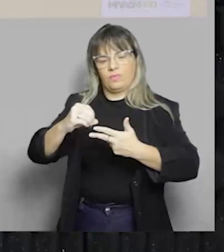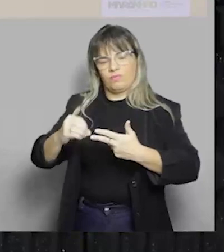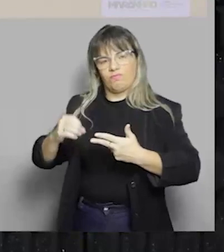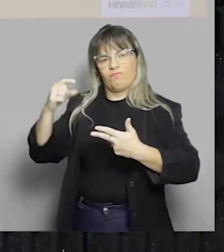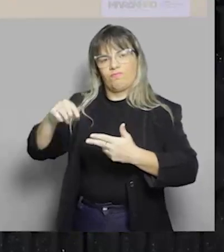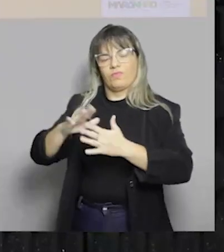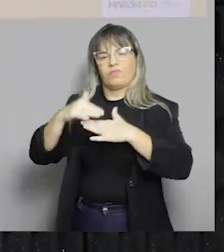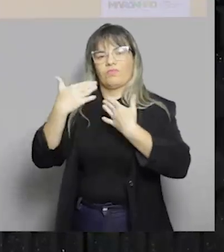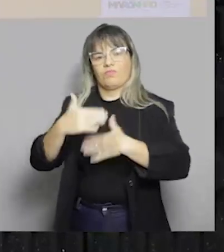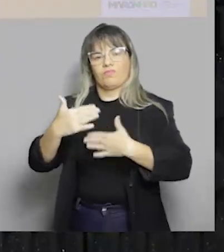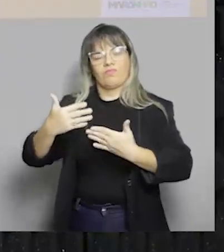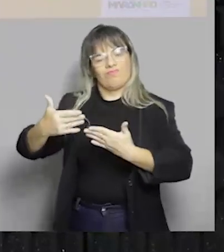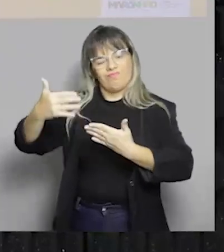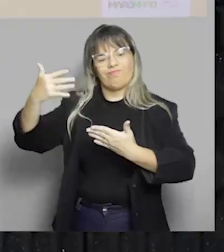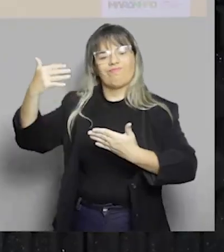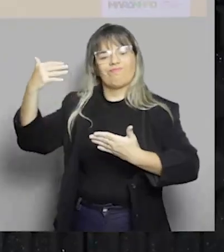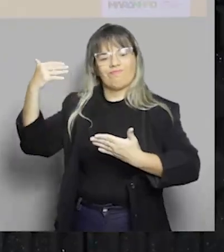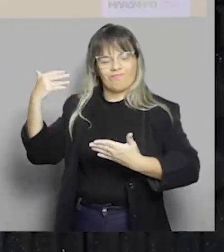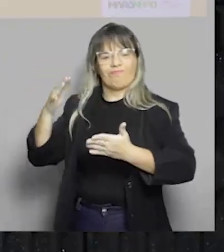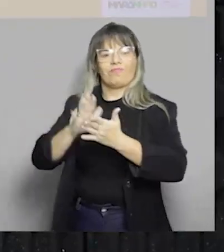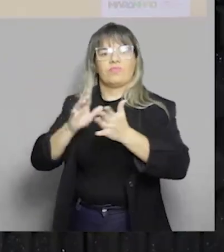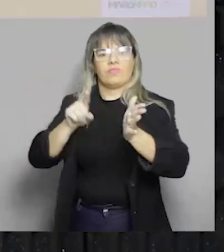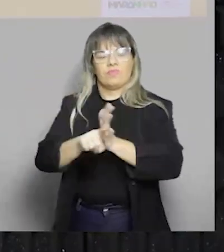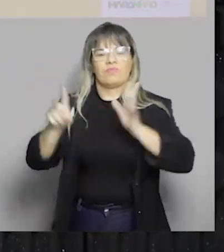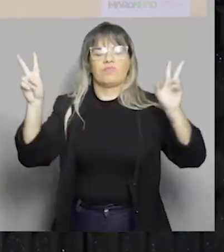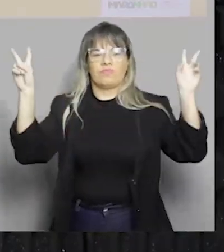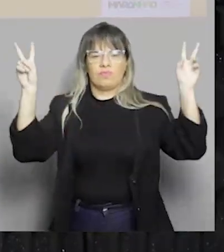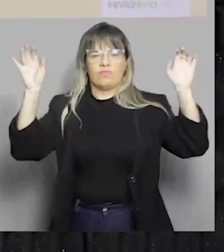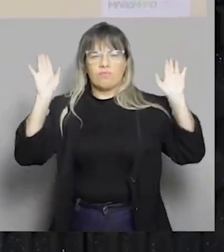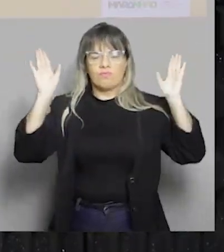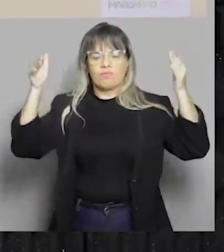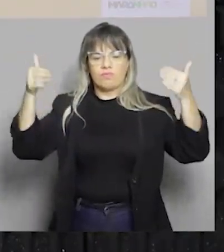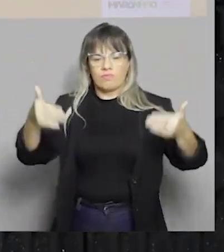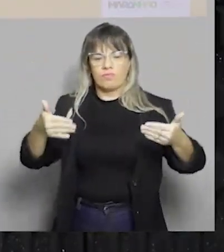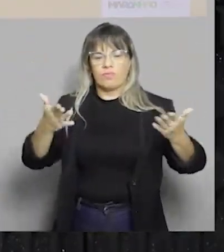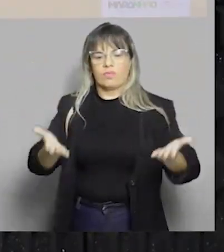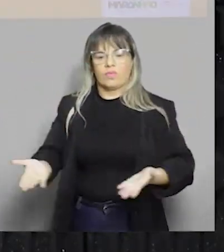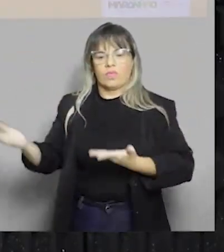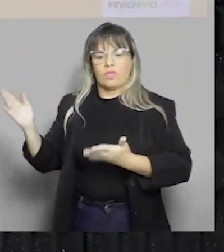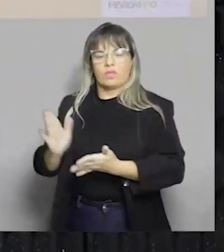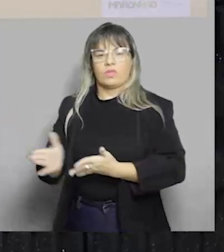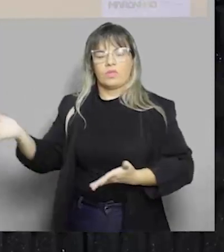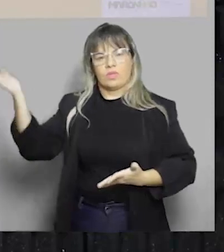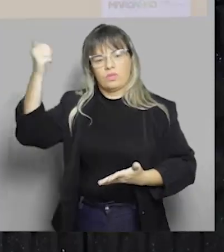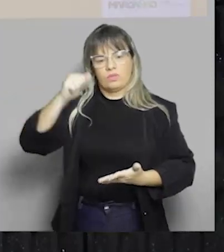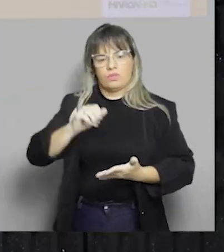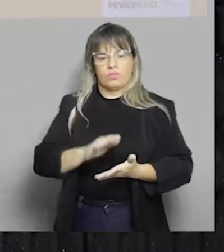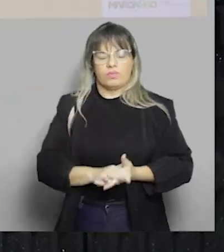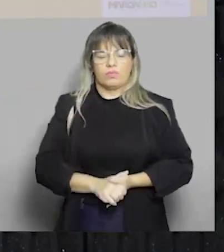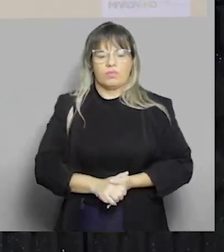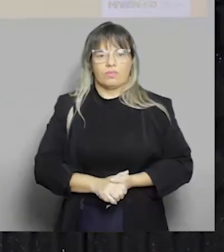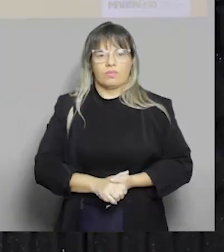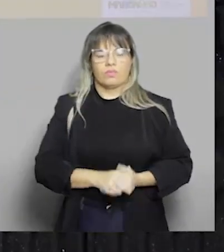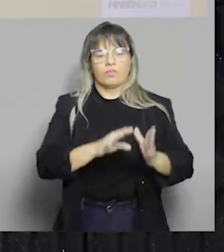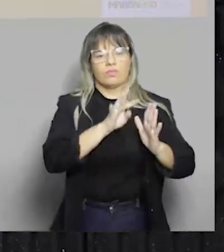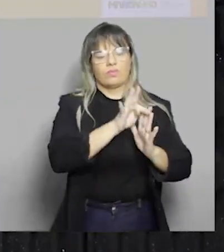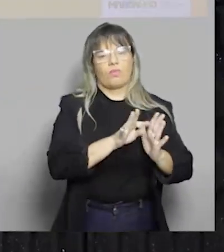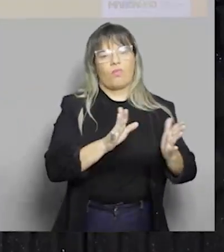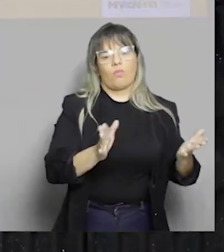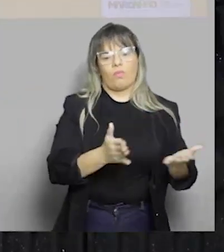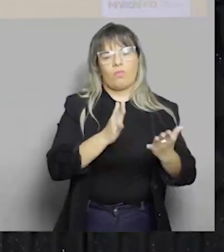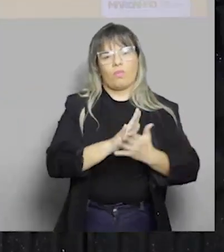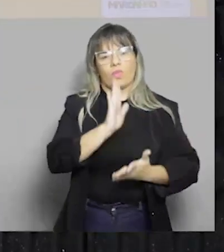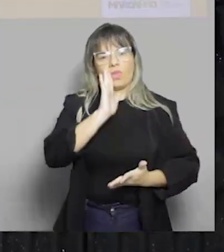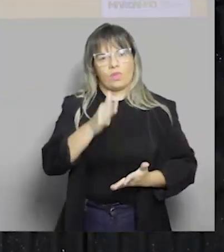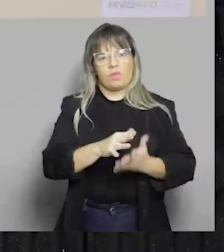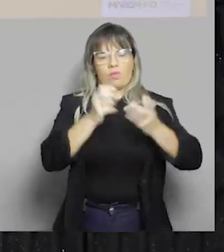cobrando constantemente essa temática, belezinha? Então, atenta-te a ela. Vamos lá, vamos para a questão. Texto motivador, eu já